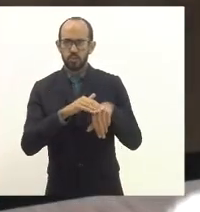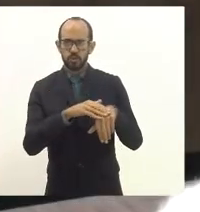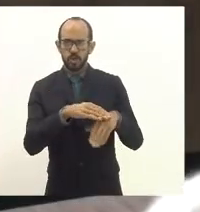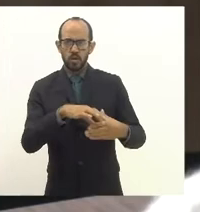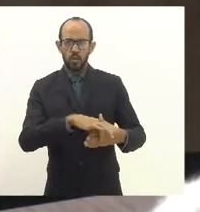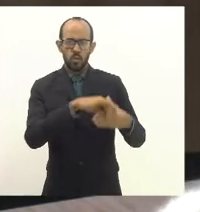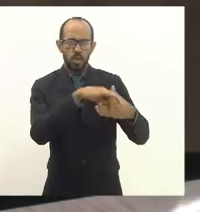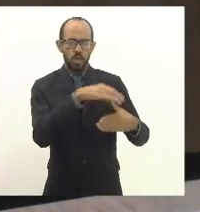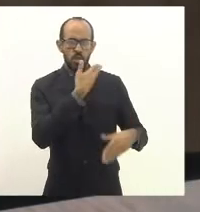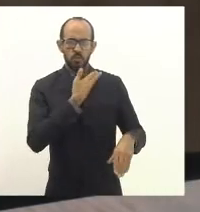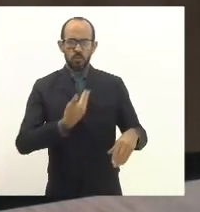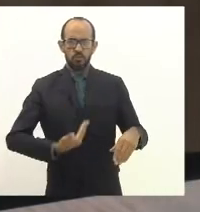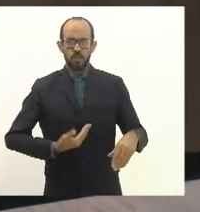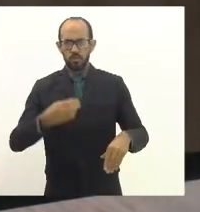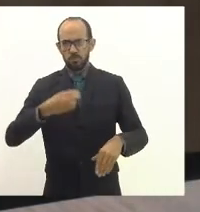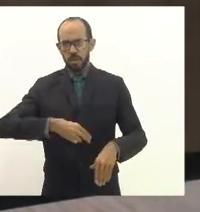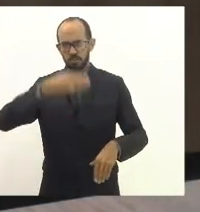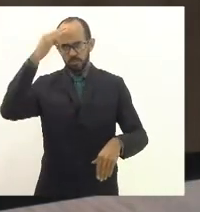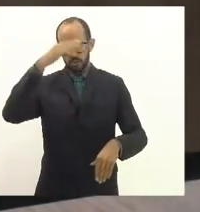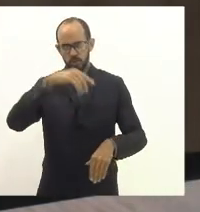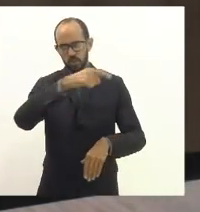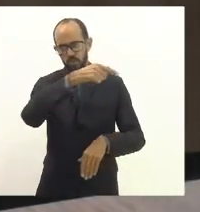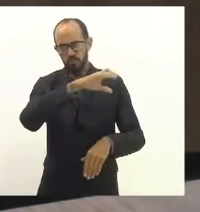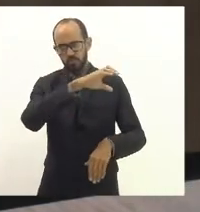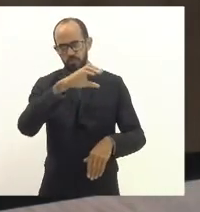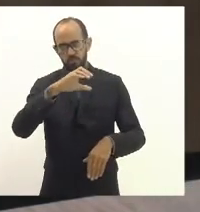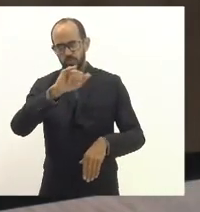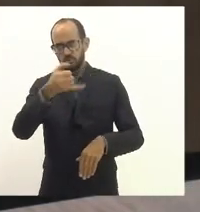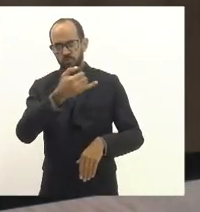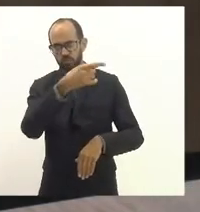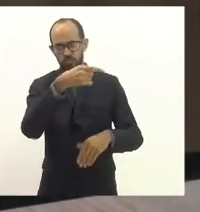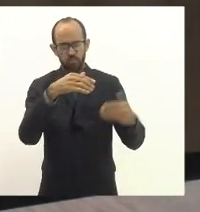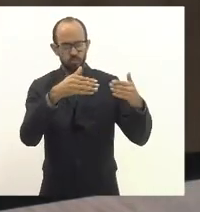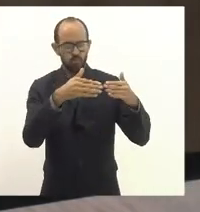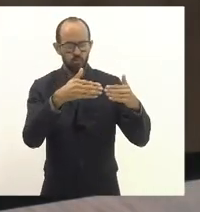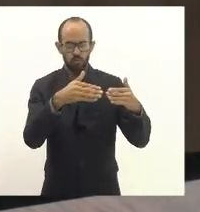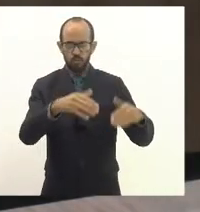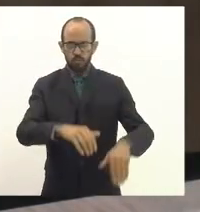governo, com o presidente da CCJ, e ele concordou.